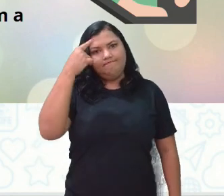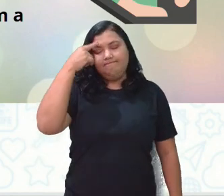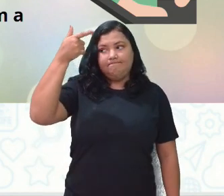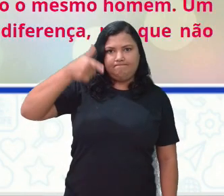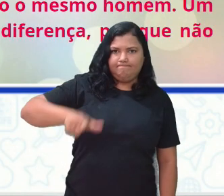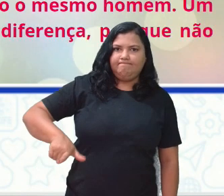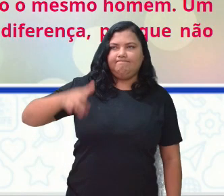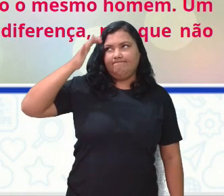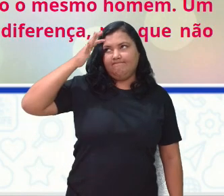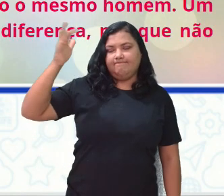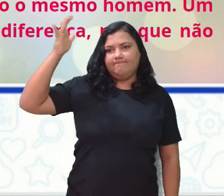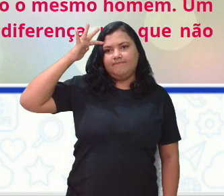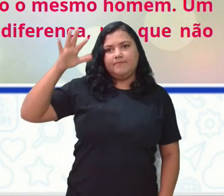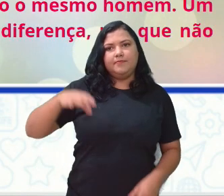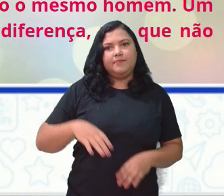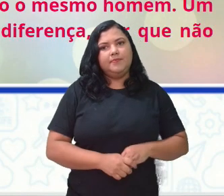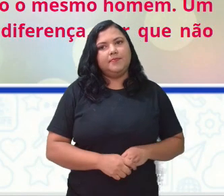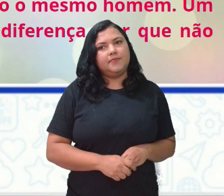suas ideias.